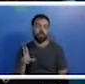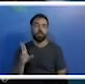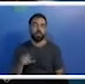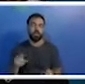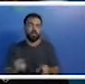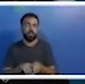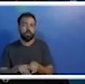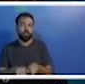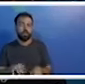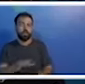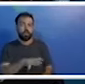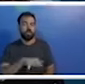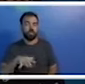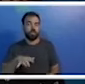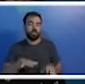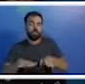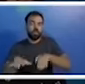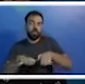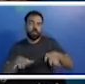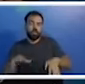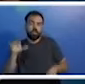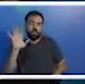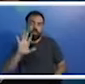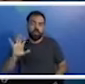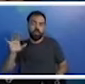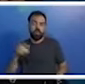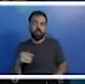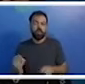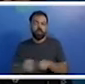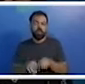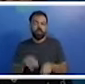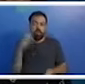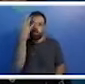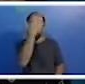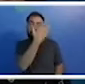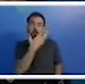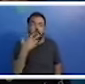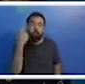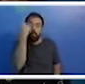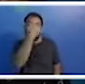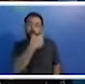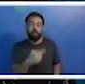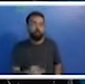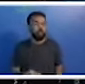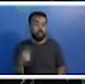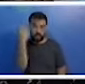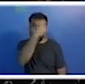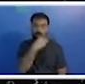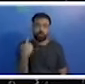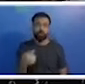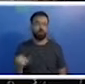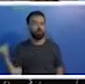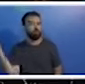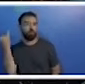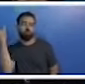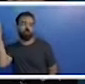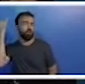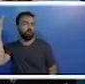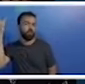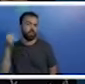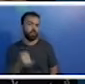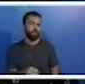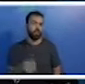movimentos que elas fazem com as as expressões vocês vão ver que as expressões são muito importantes para que as pessoas se